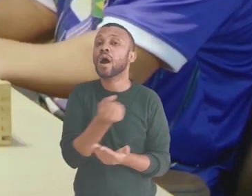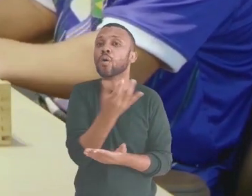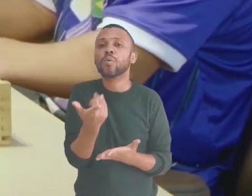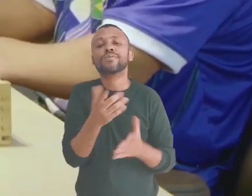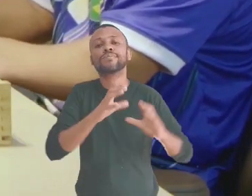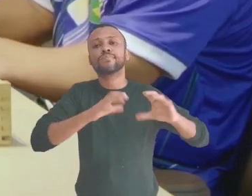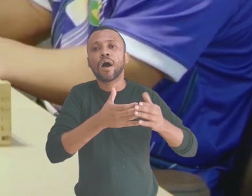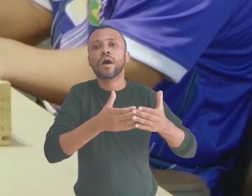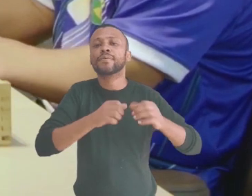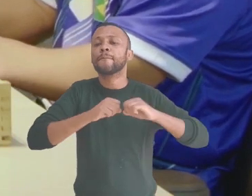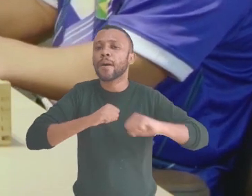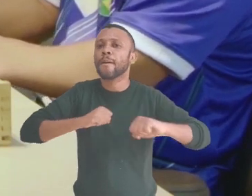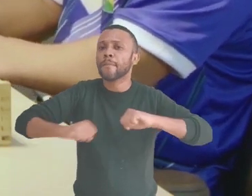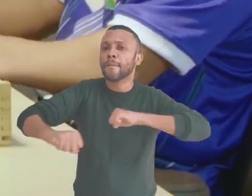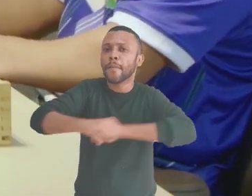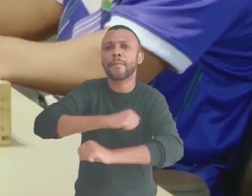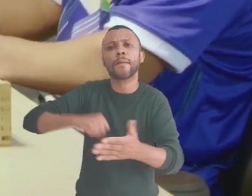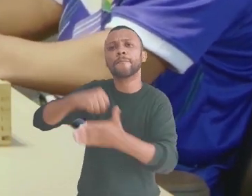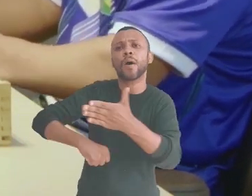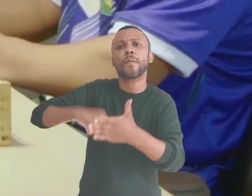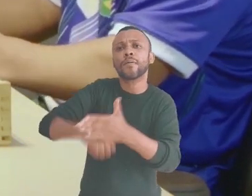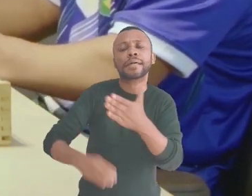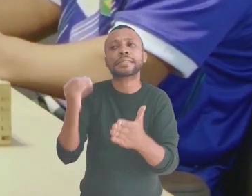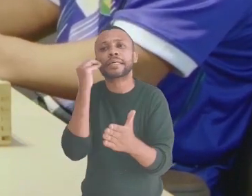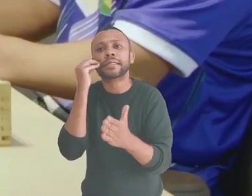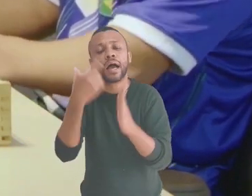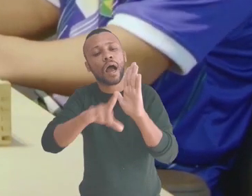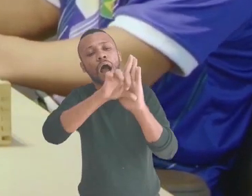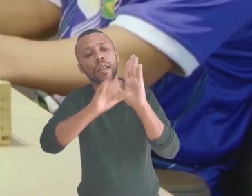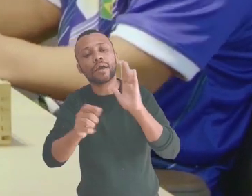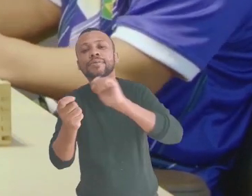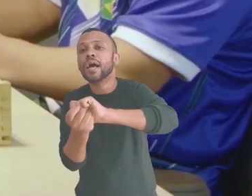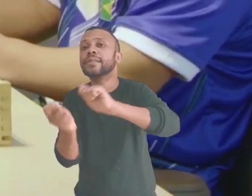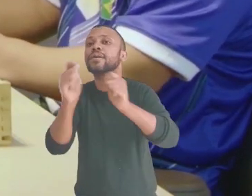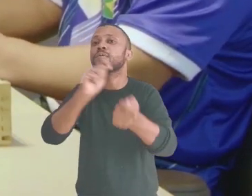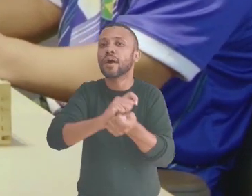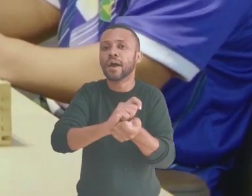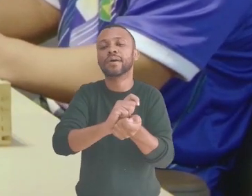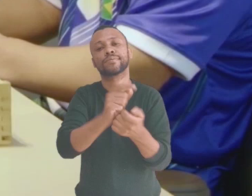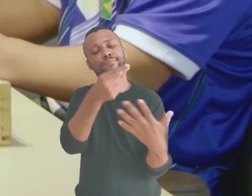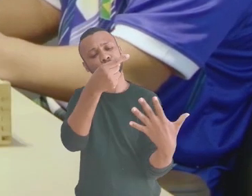de reivindicações, de ajuste de legislação e de coisas que fazem com que